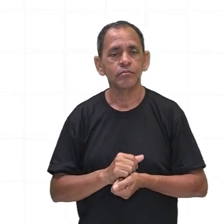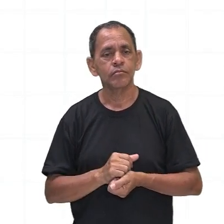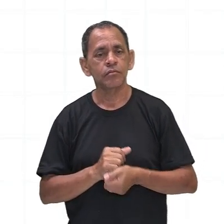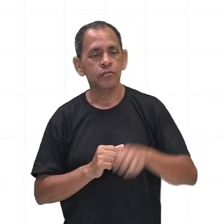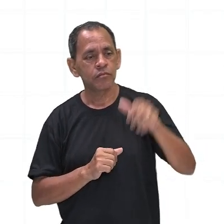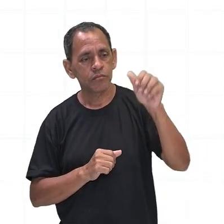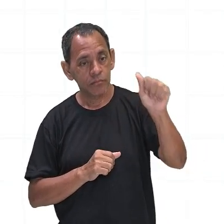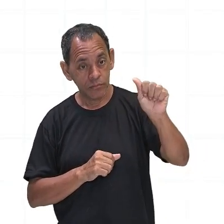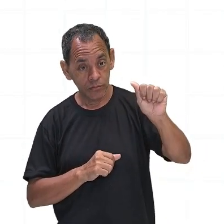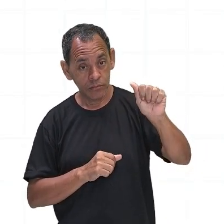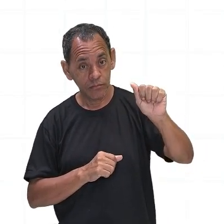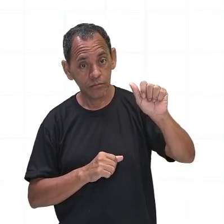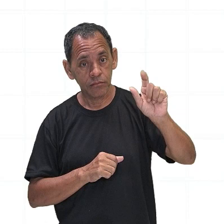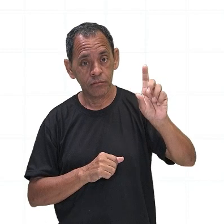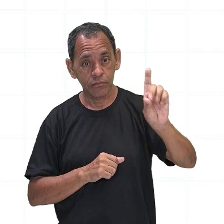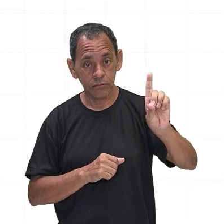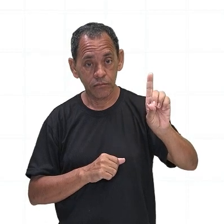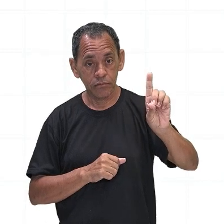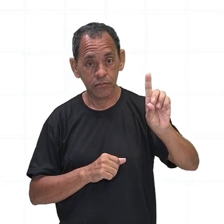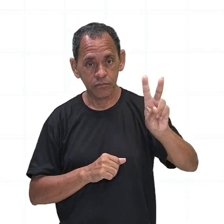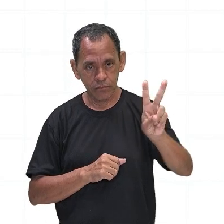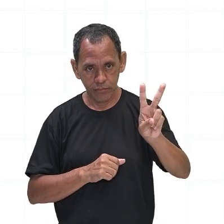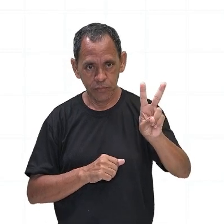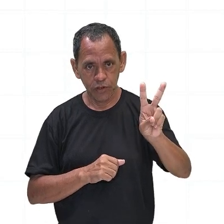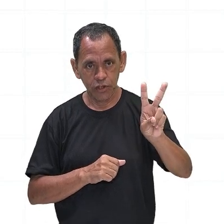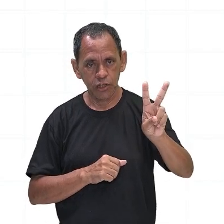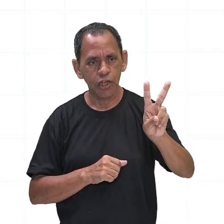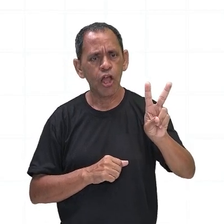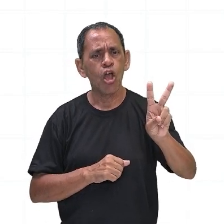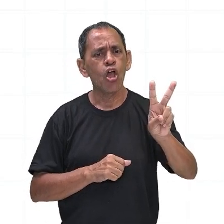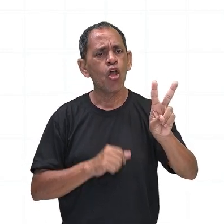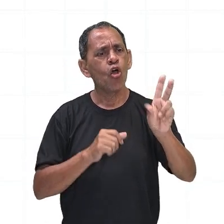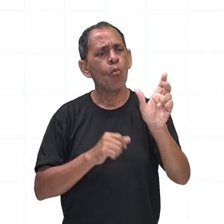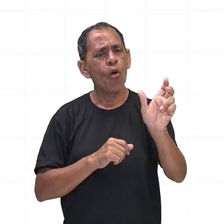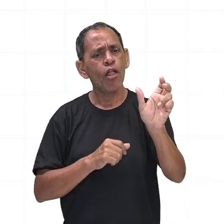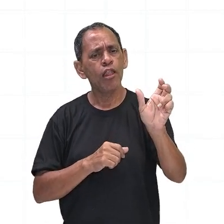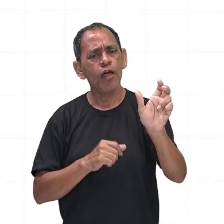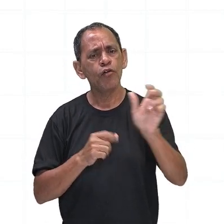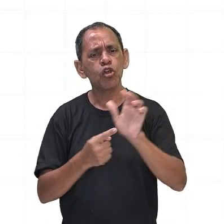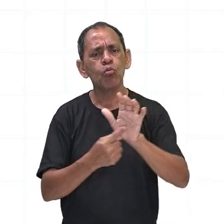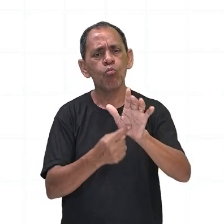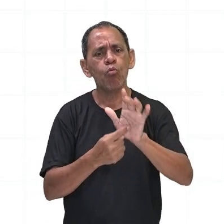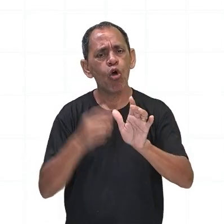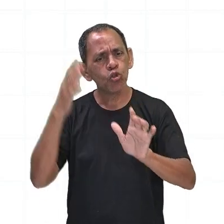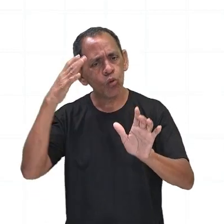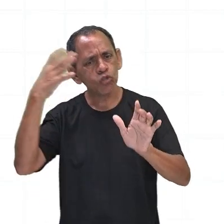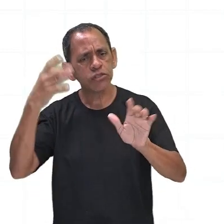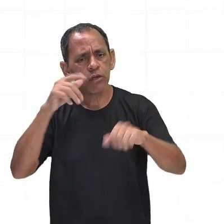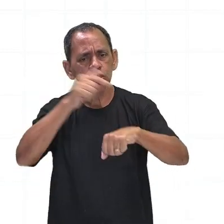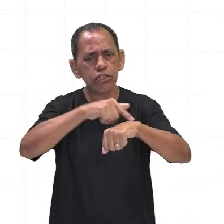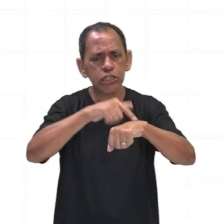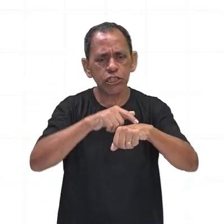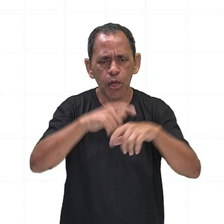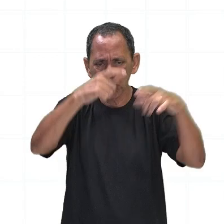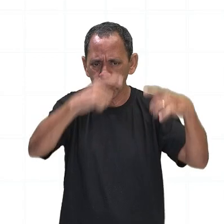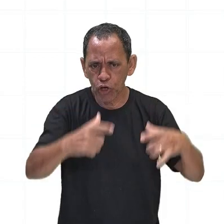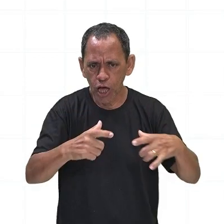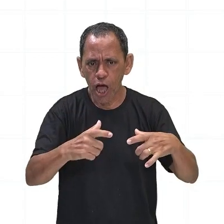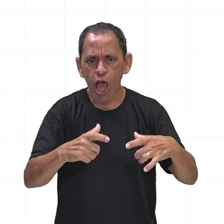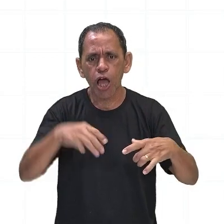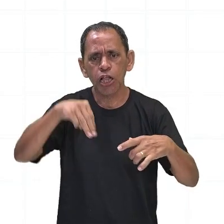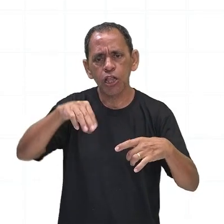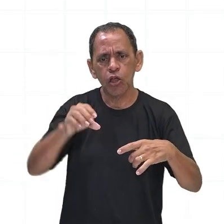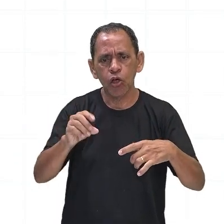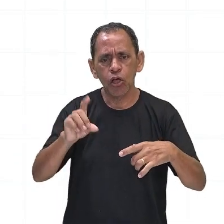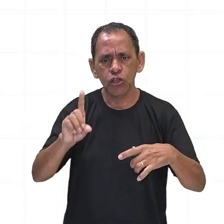só. Adjunto adverbial é o termo que exprime uma circunstância de tempo, lugar, modo,